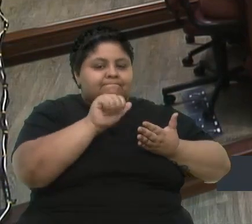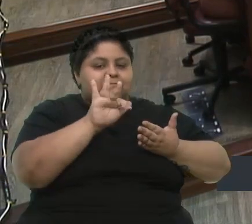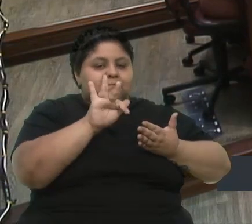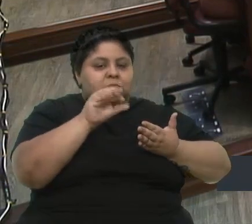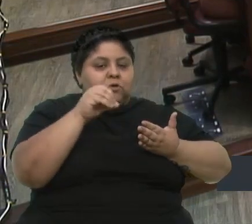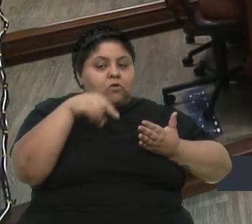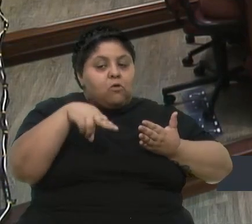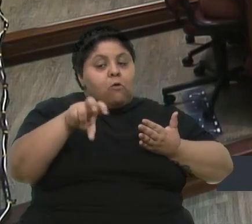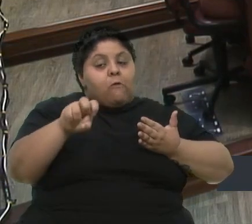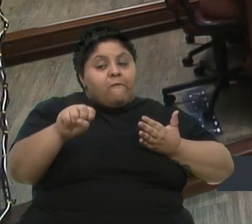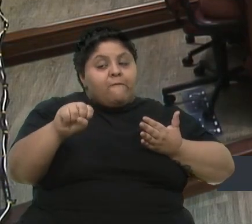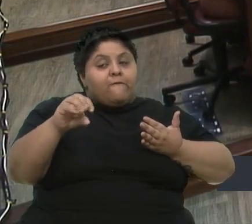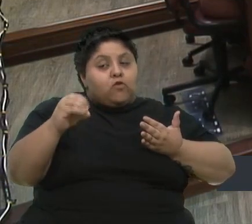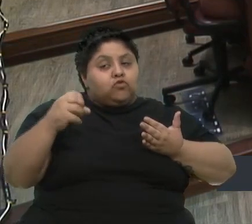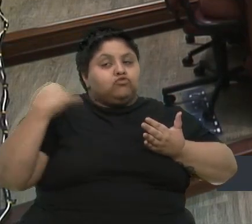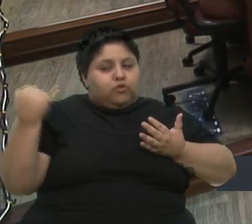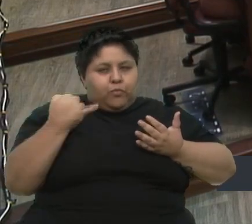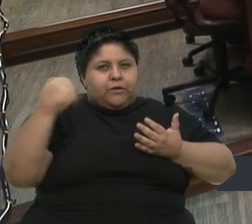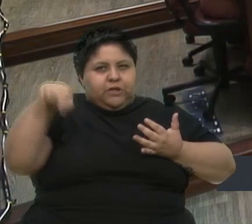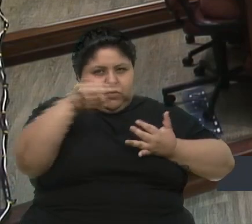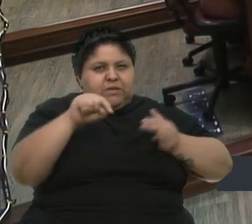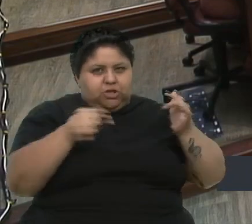uma questão muito importante para a gente debater,